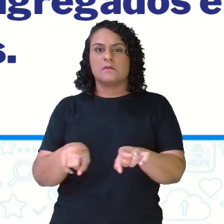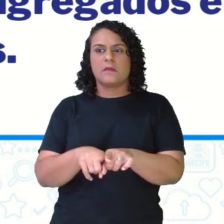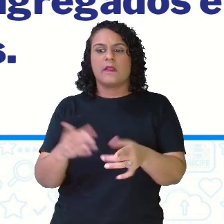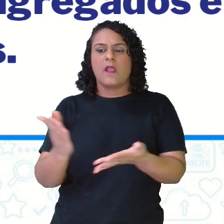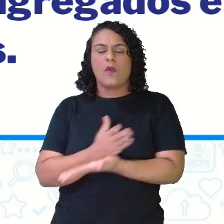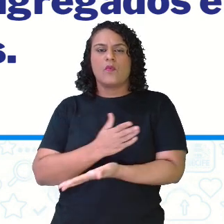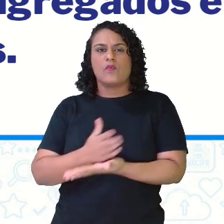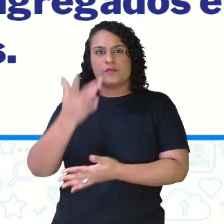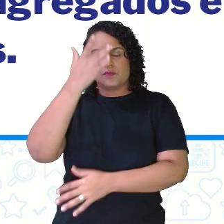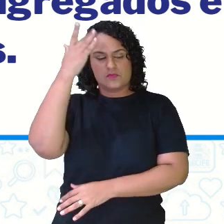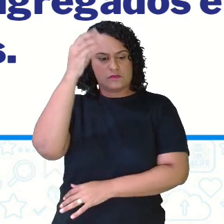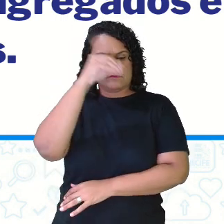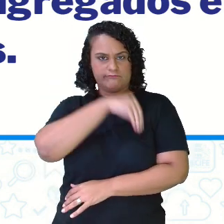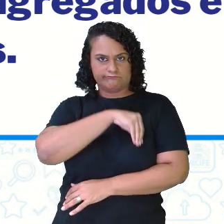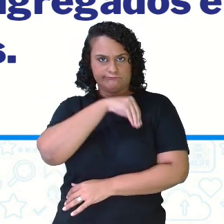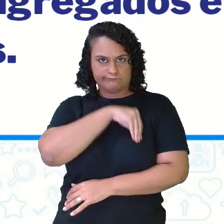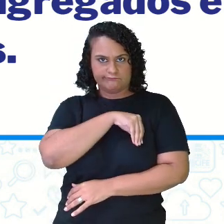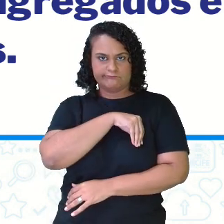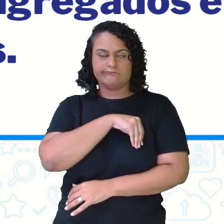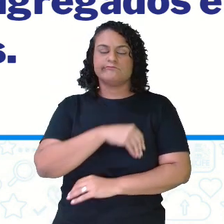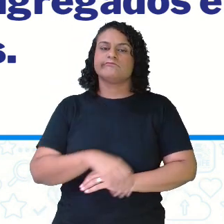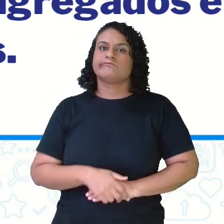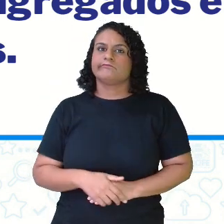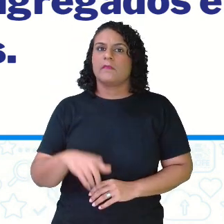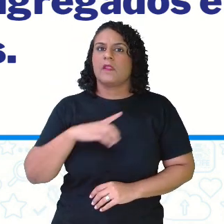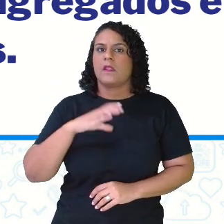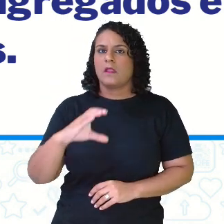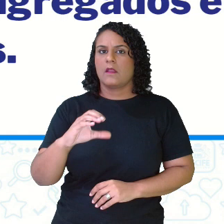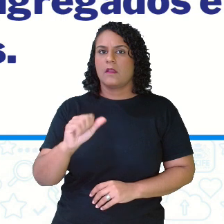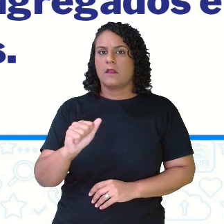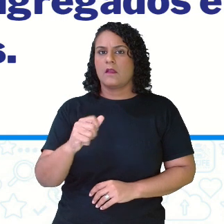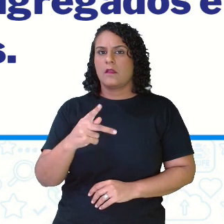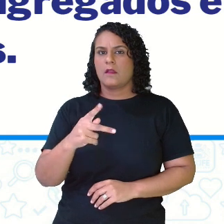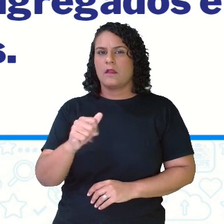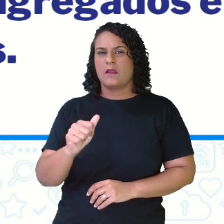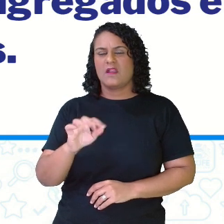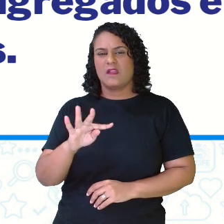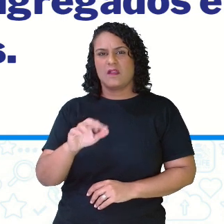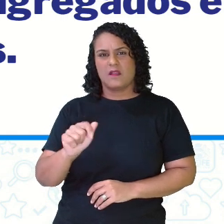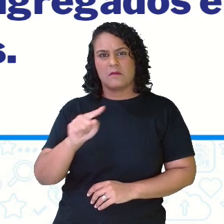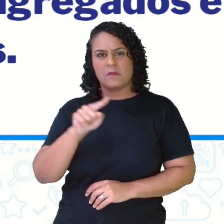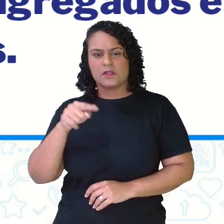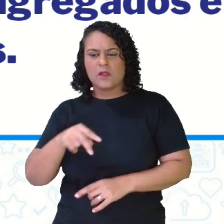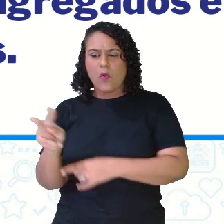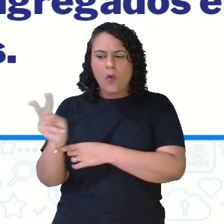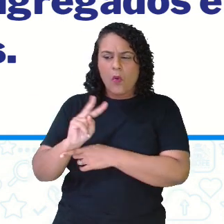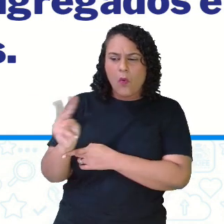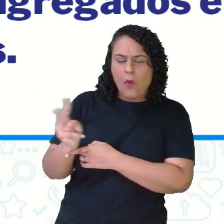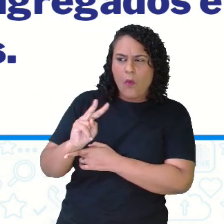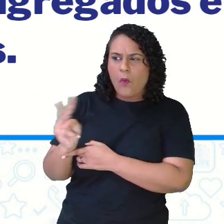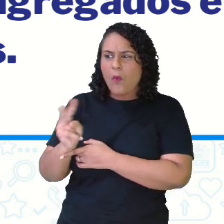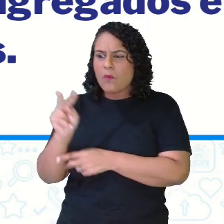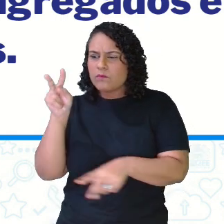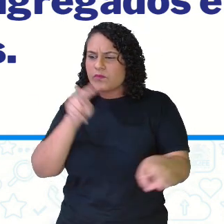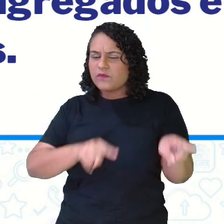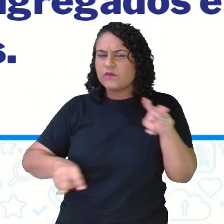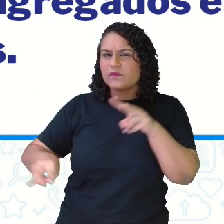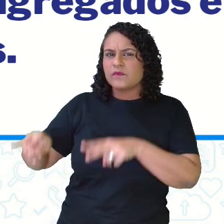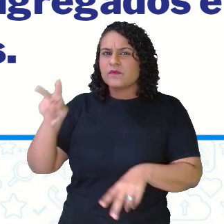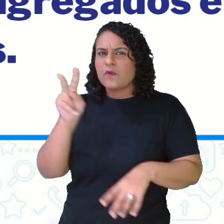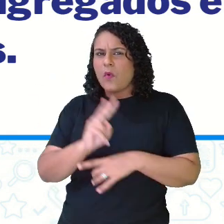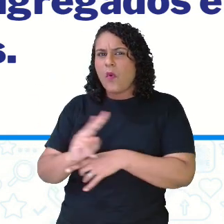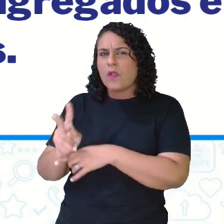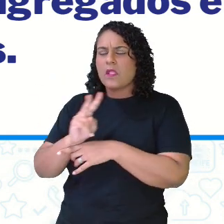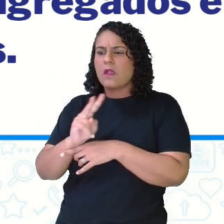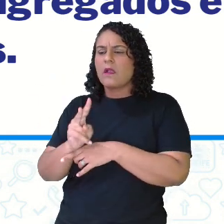engenho, aí nós temos os capatazes, por exemplo, que estavam ali observando, fiscalizando todo o trabalho, tomando conta dos